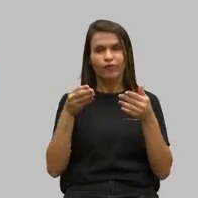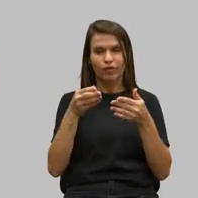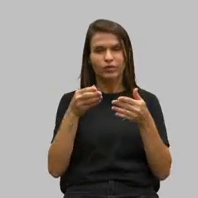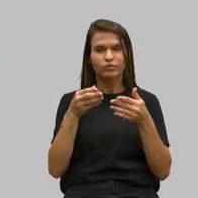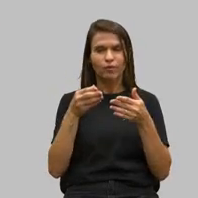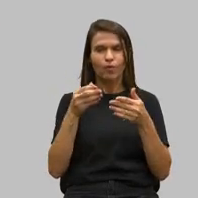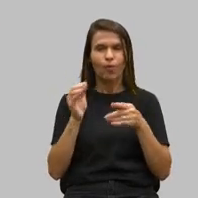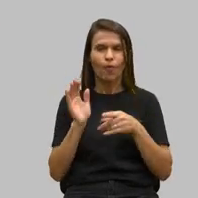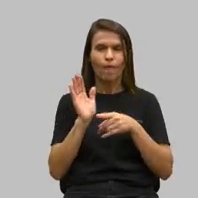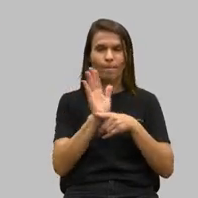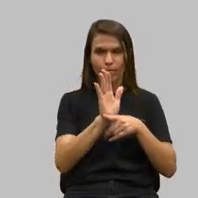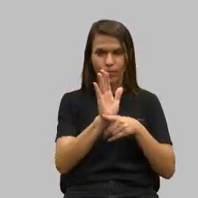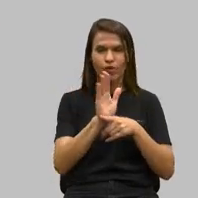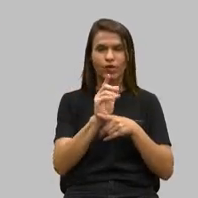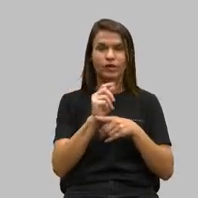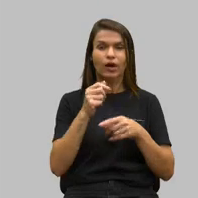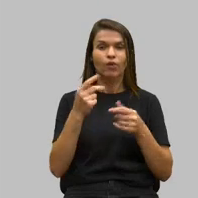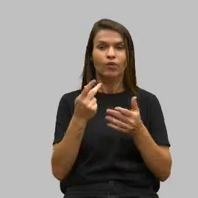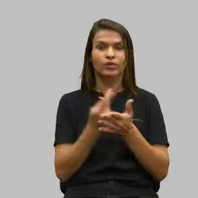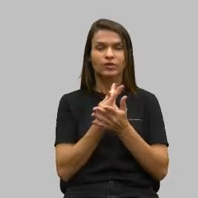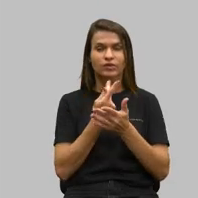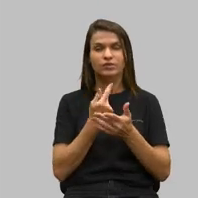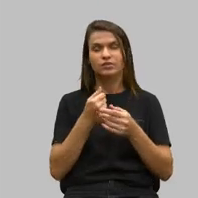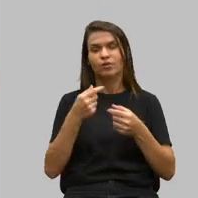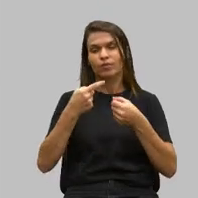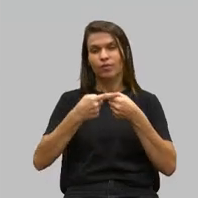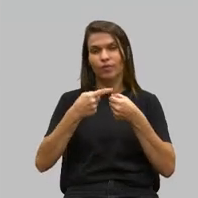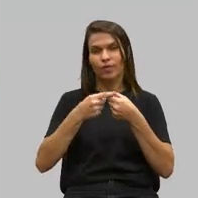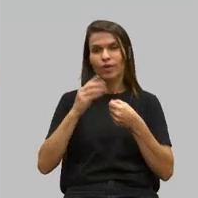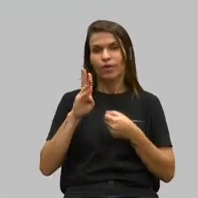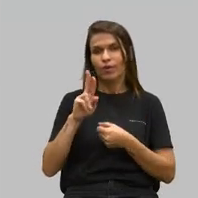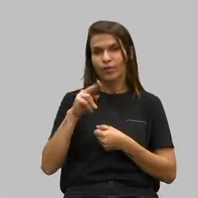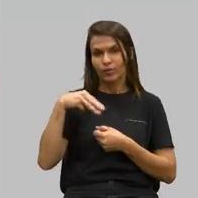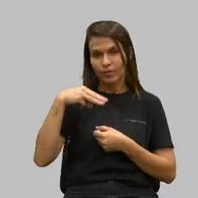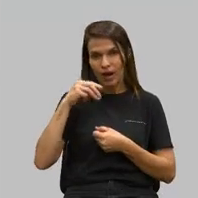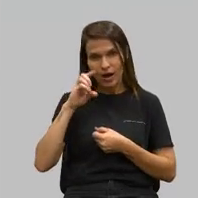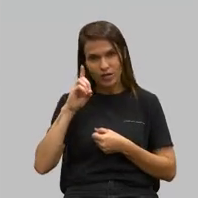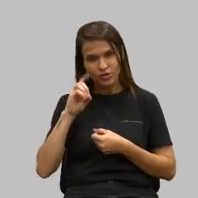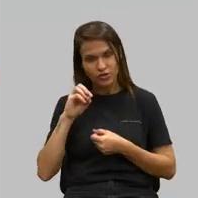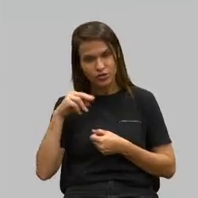em Brumadinho, em Mariana. Nós não temos